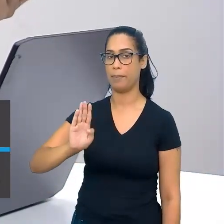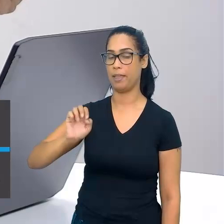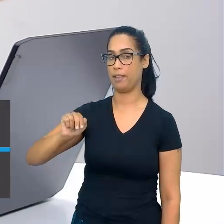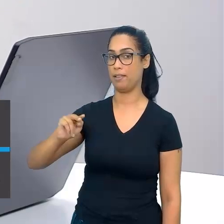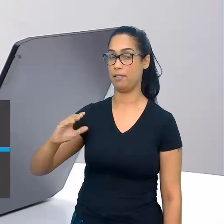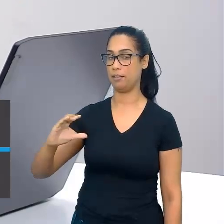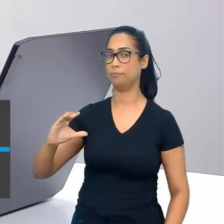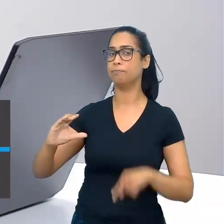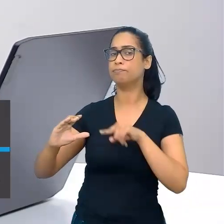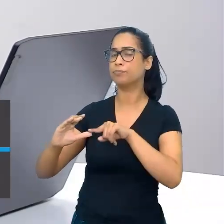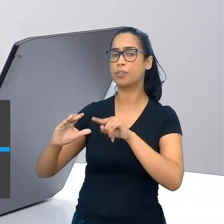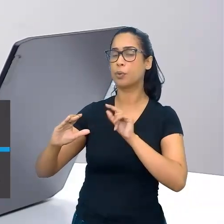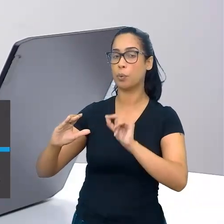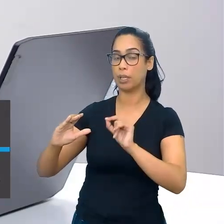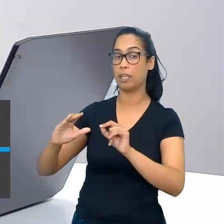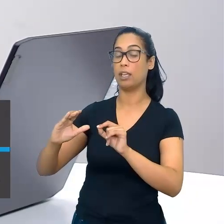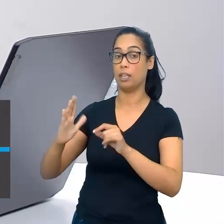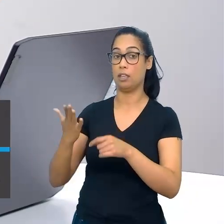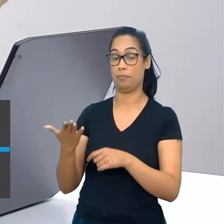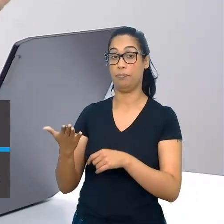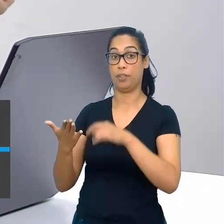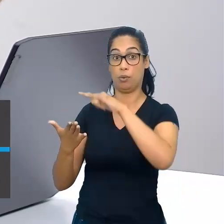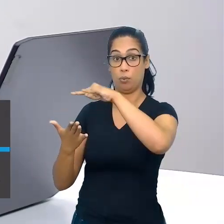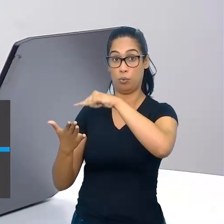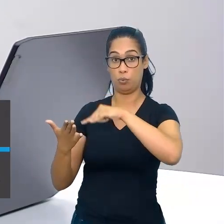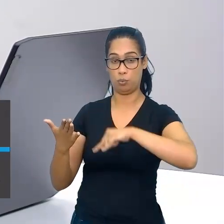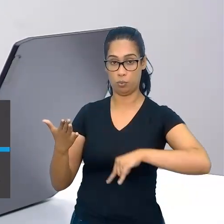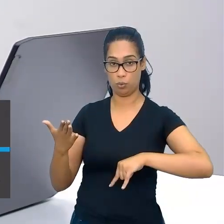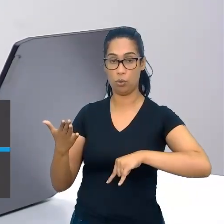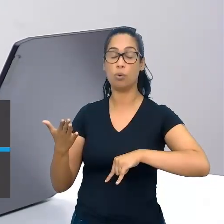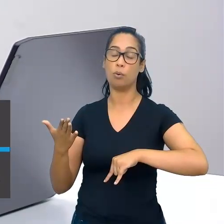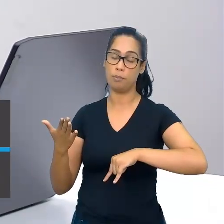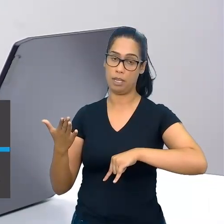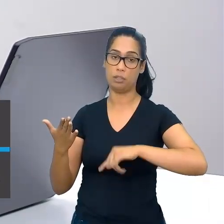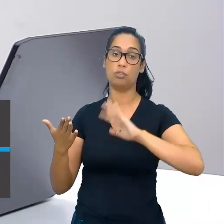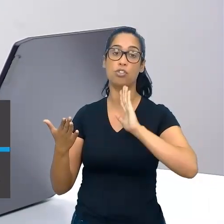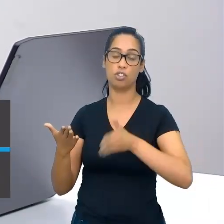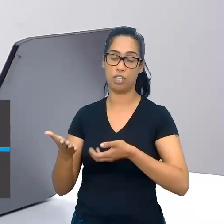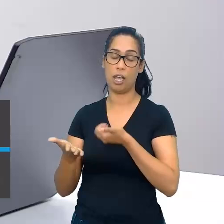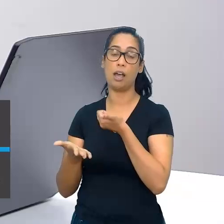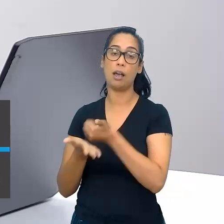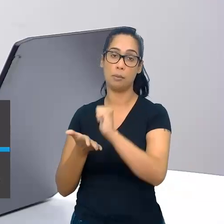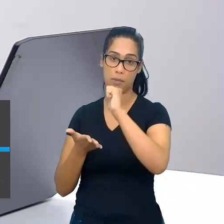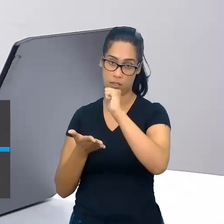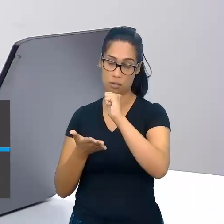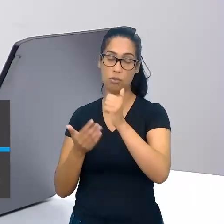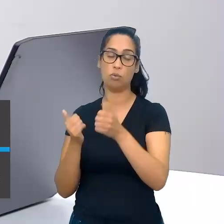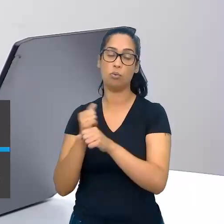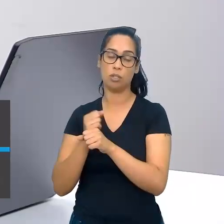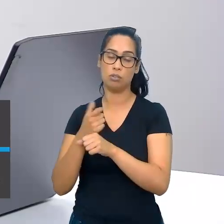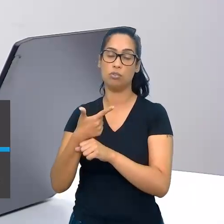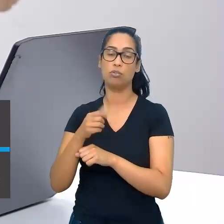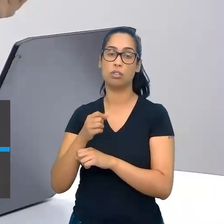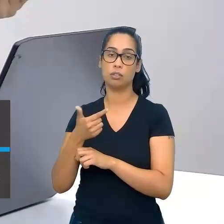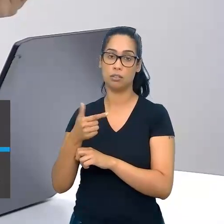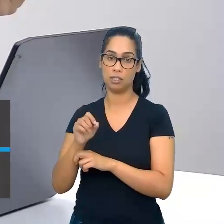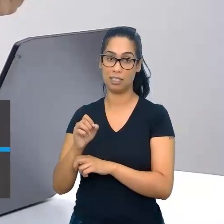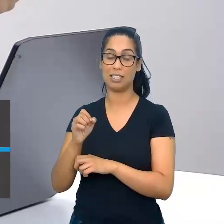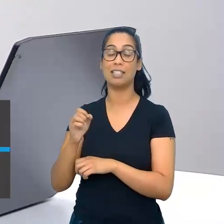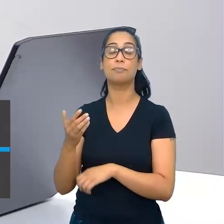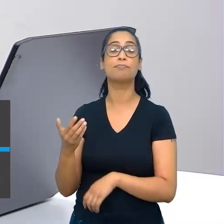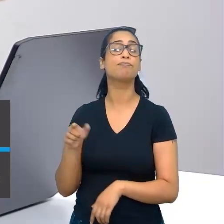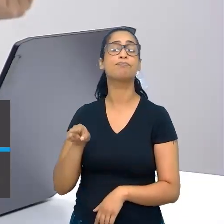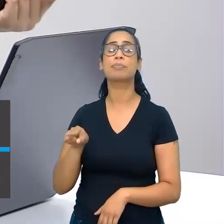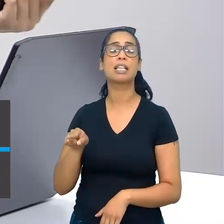é o documento legal aprovado aqui em 2020 que fala sobre a formação